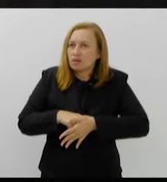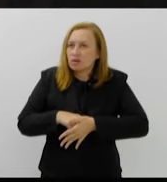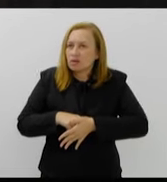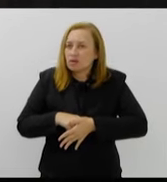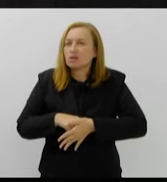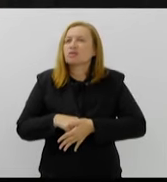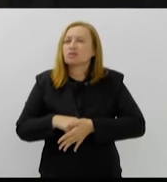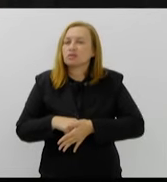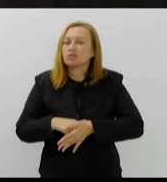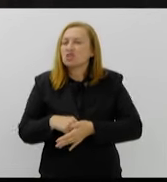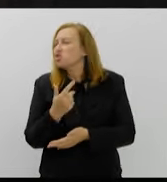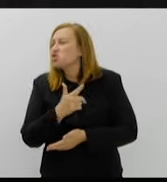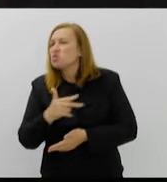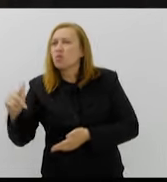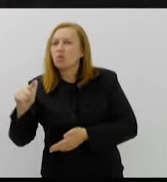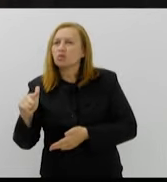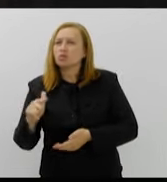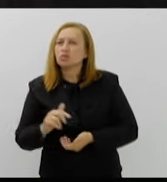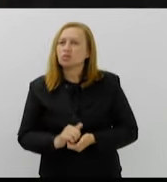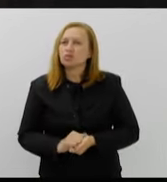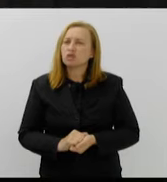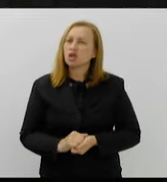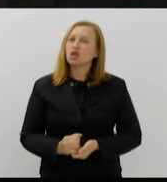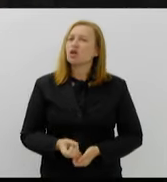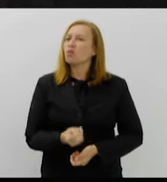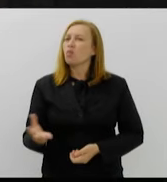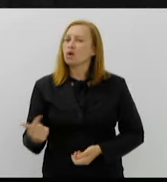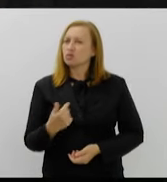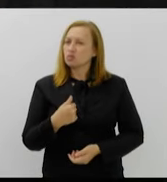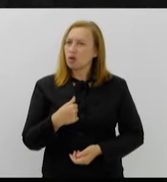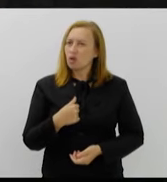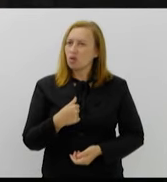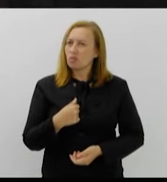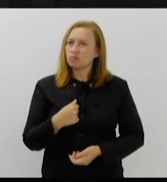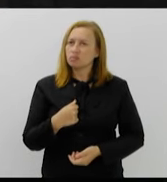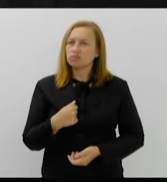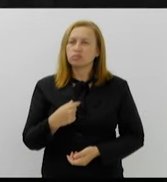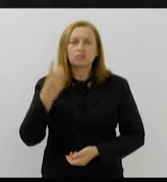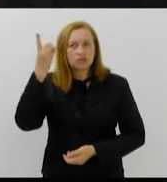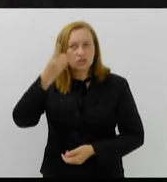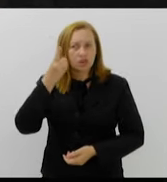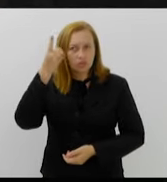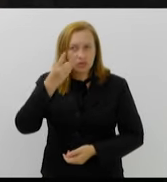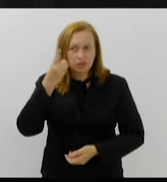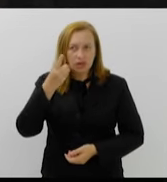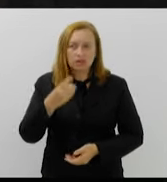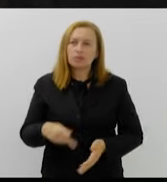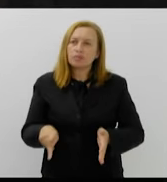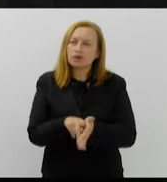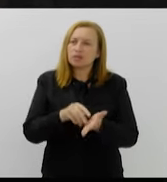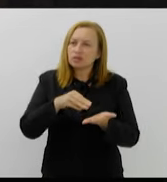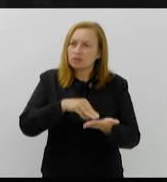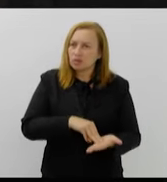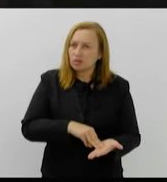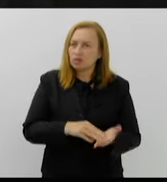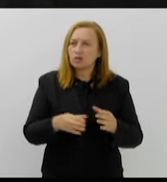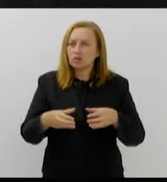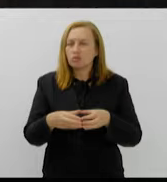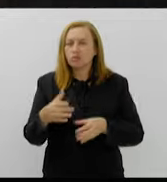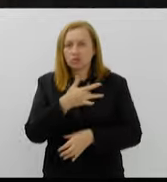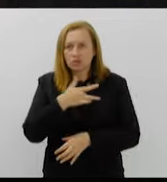criminosa dentre outros enquanto eu for parlamentar membro da comissão de